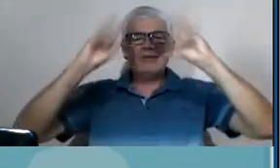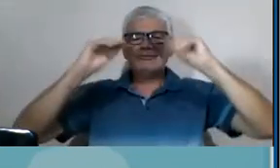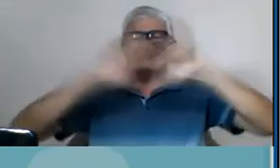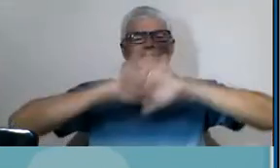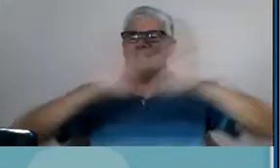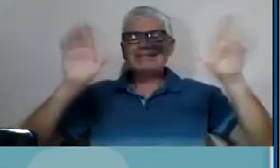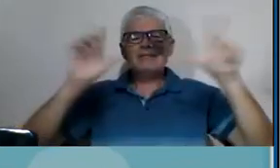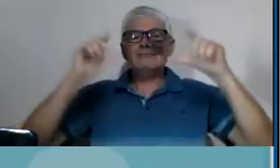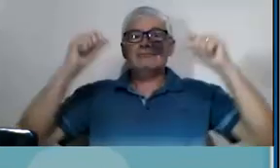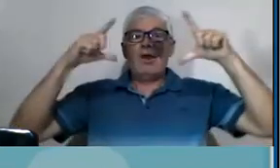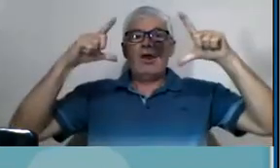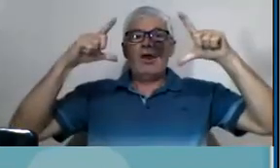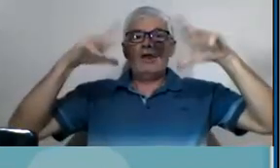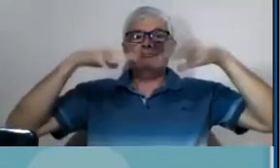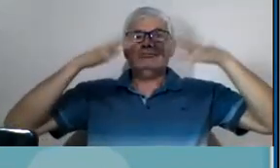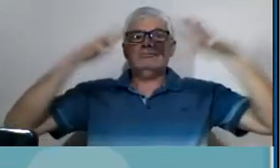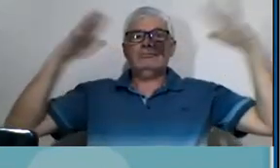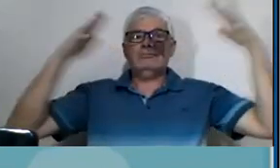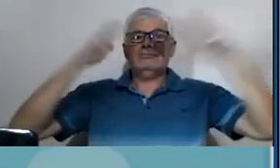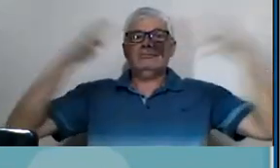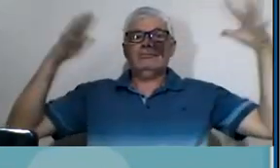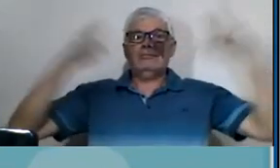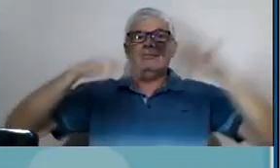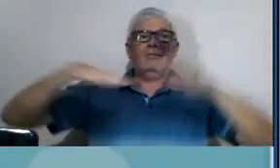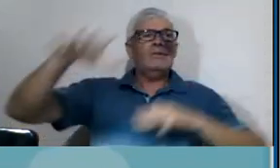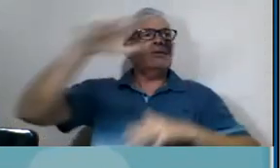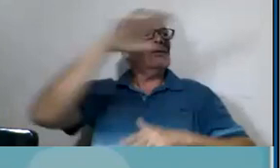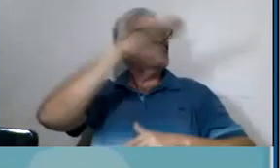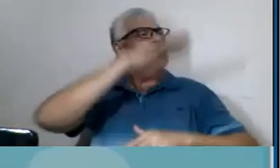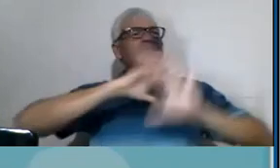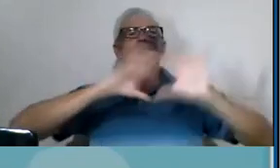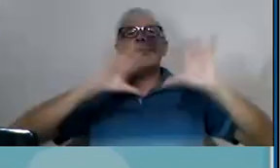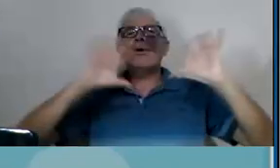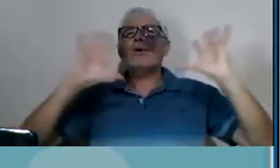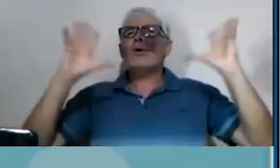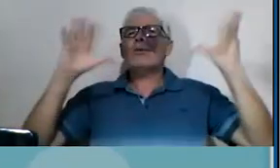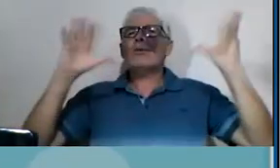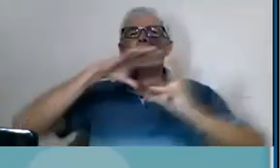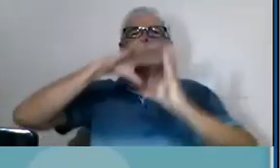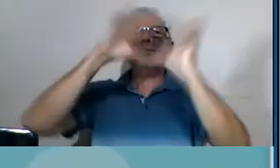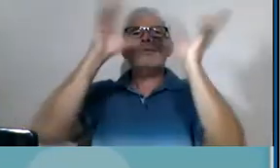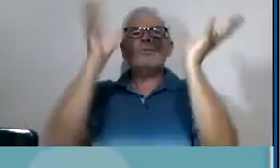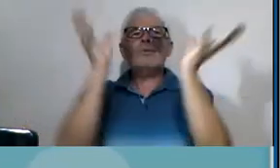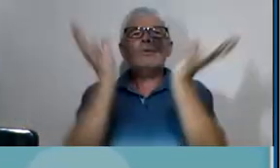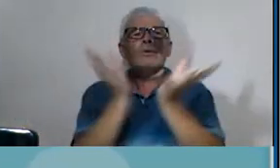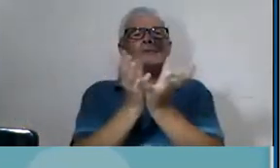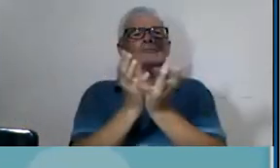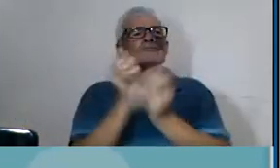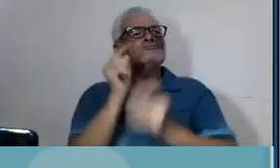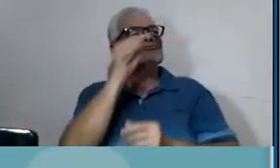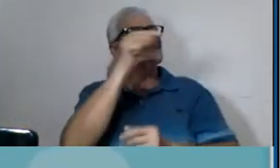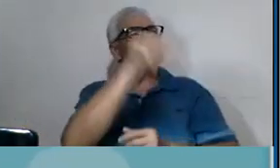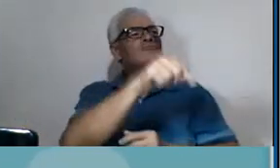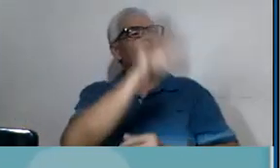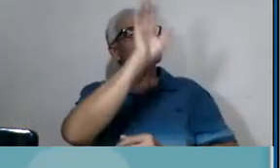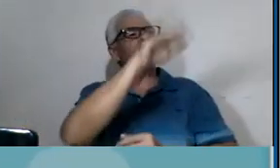possam chegar e entender também aquilo que nós vamos falar. Abençoe o Renan também na sua pregação de hoje,